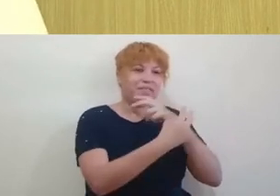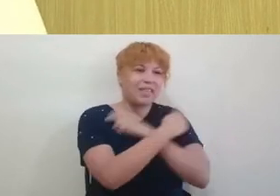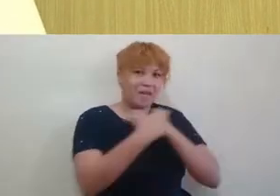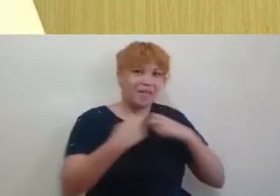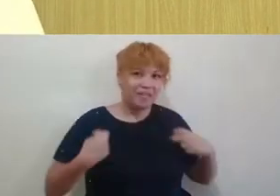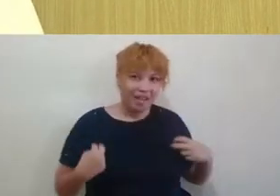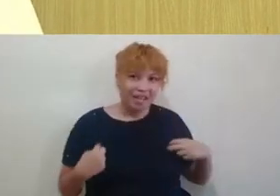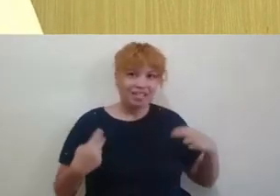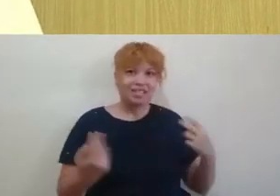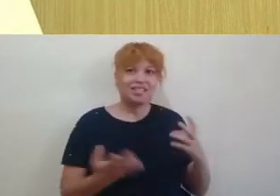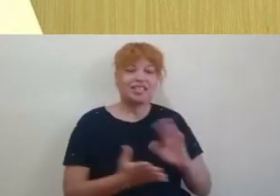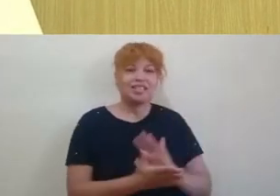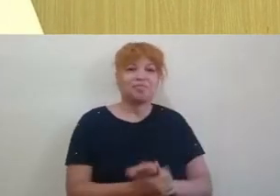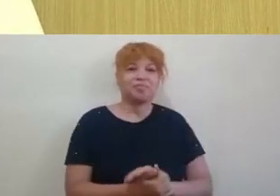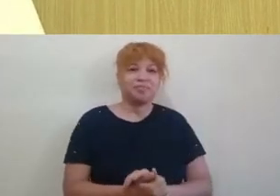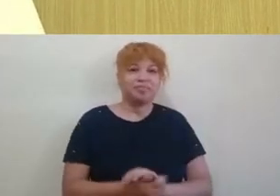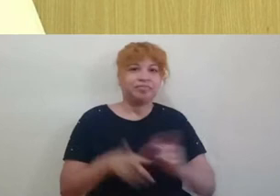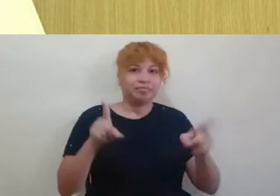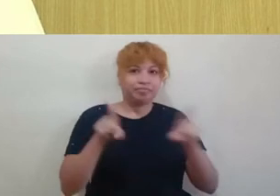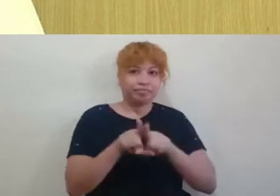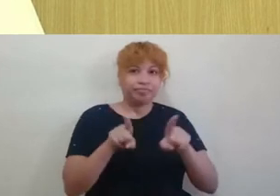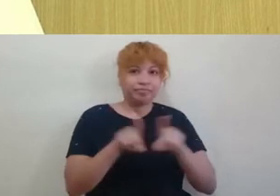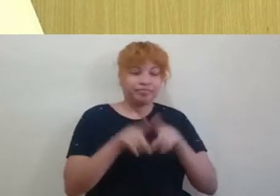Flávia Carolina Lins,